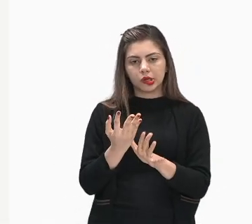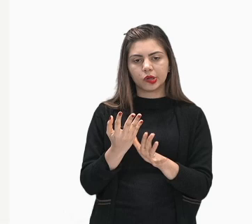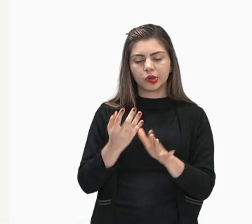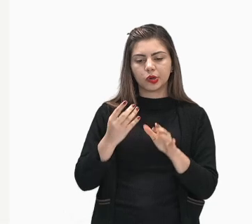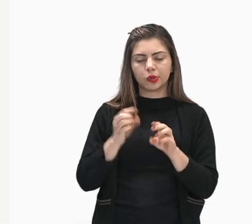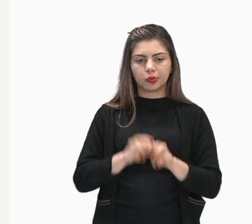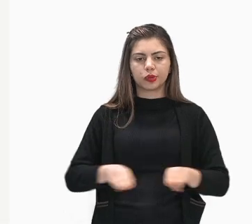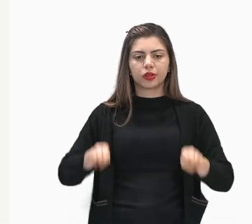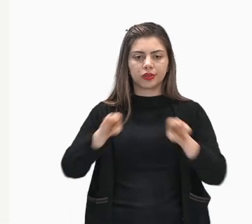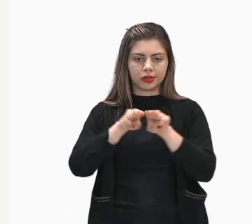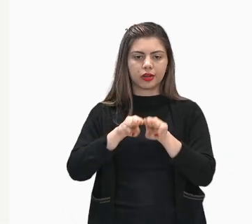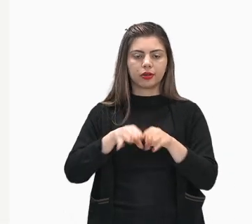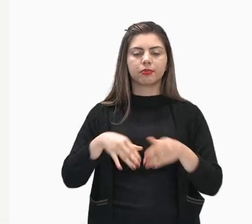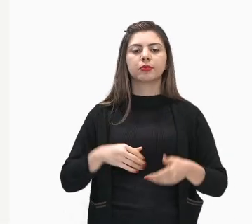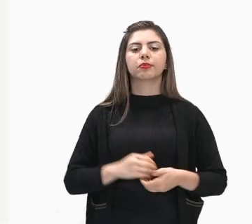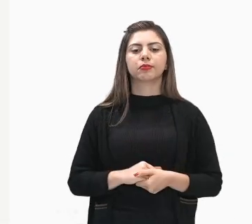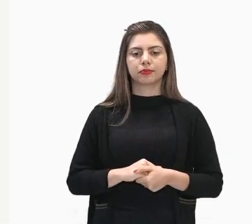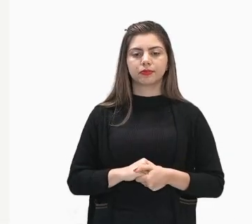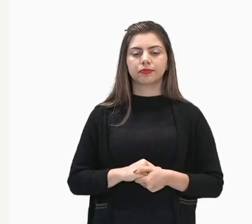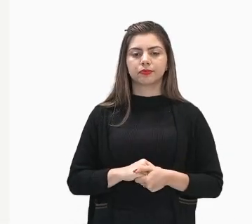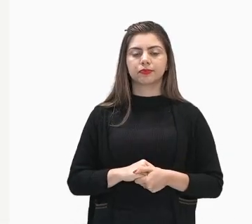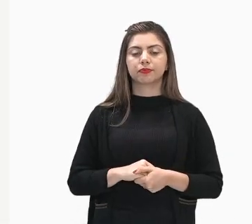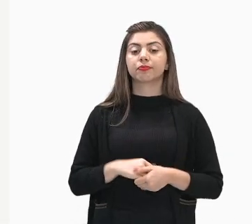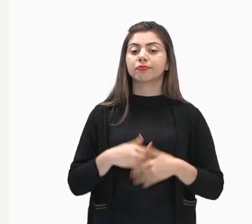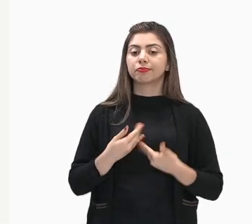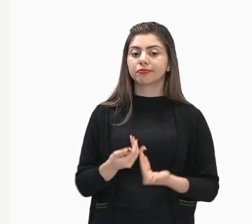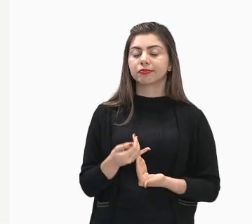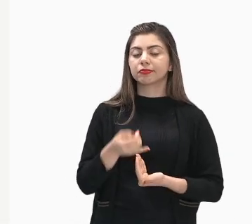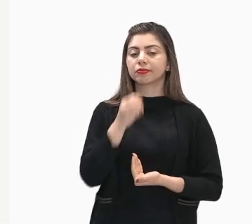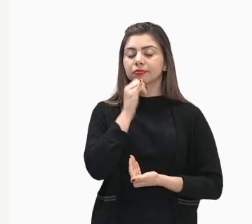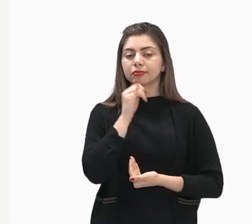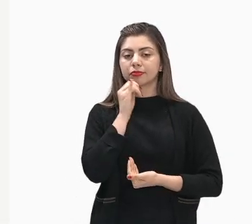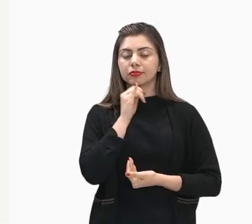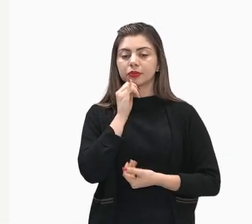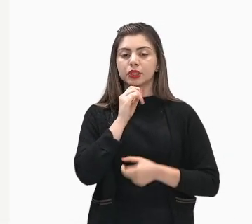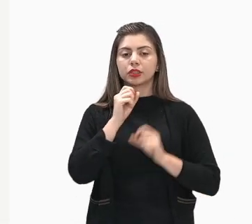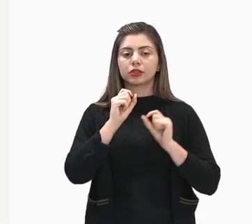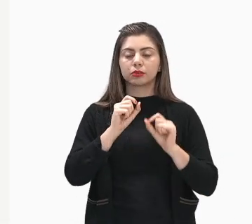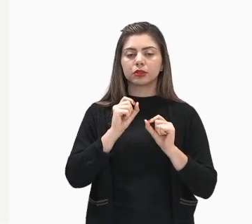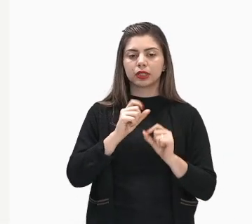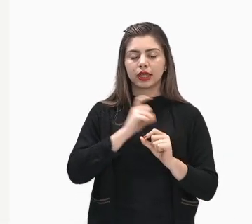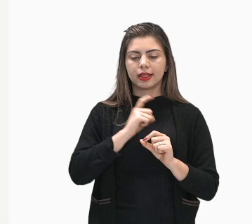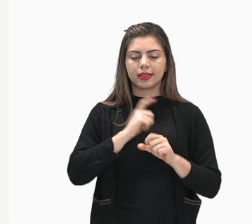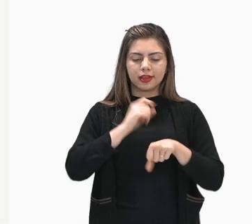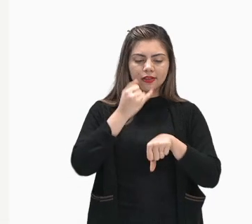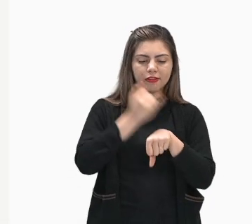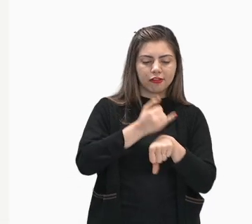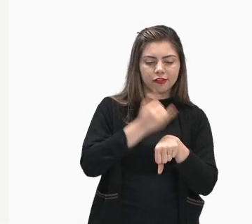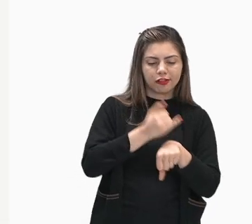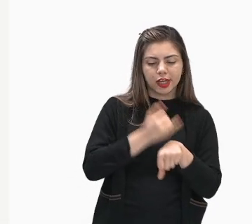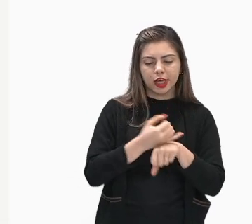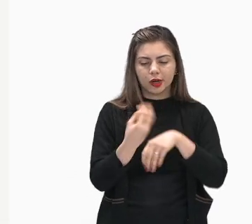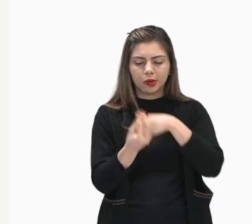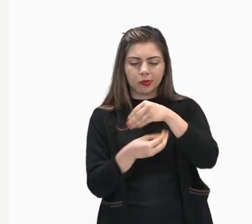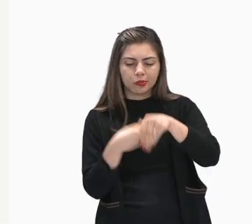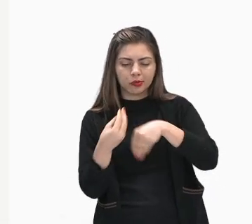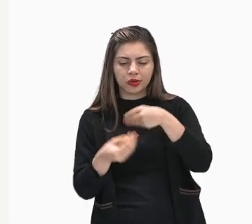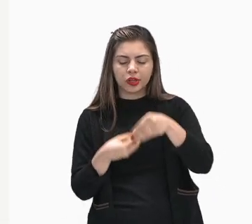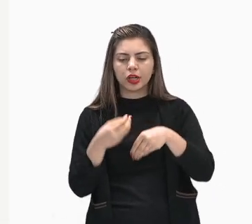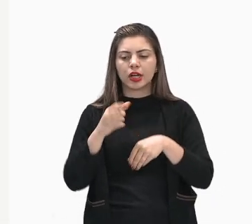são construídos pelo homem, como aqueles formados por ligas de ferro,